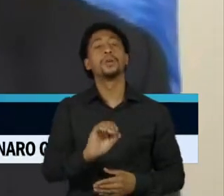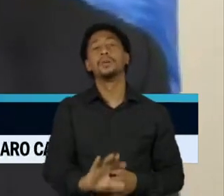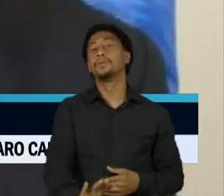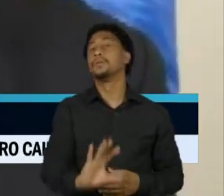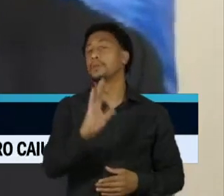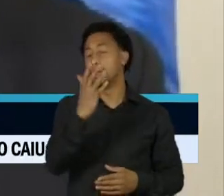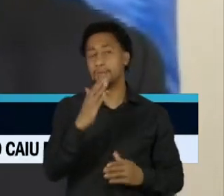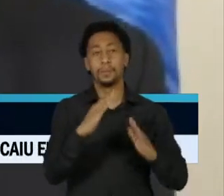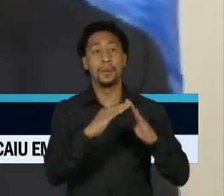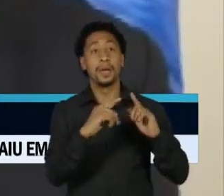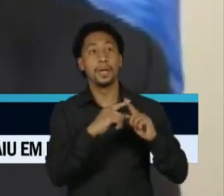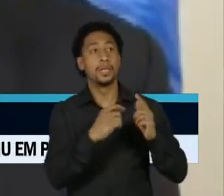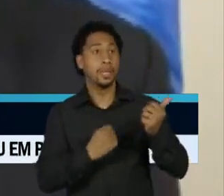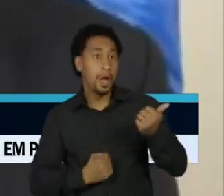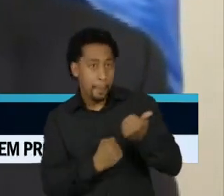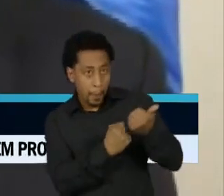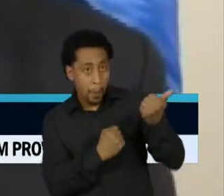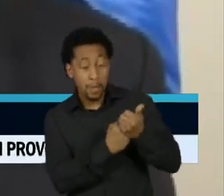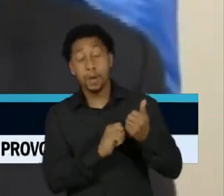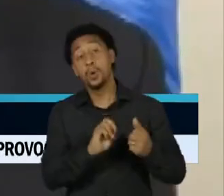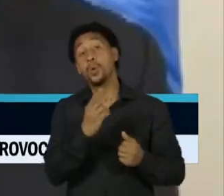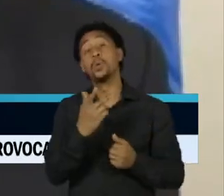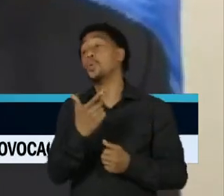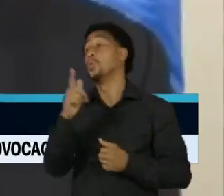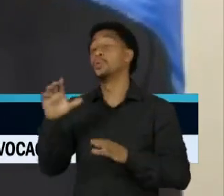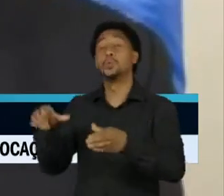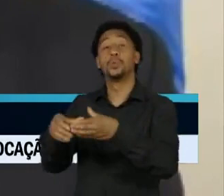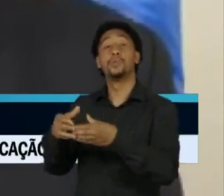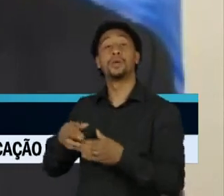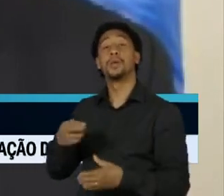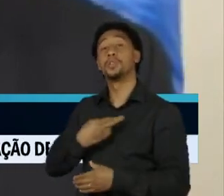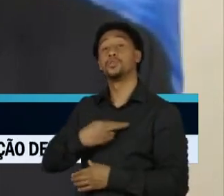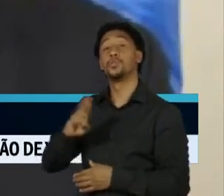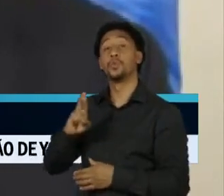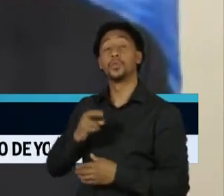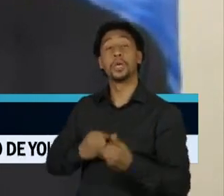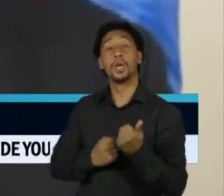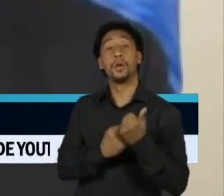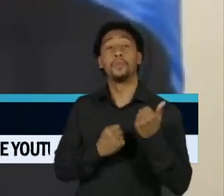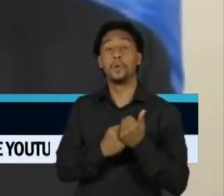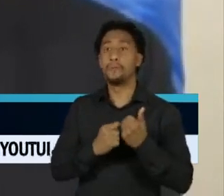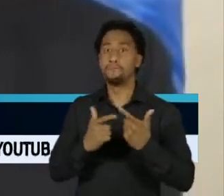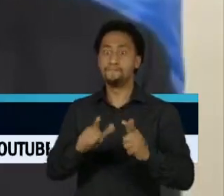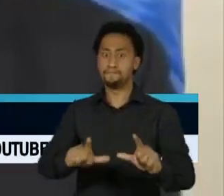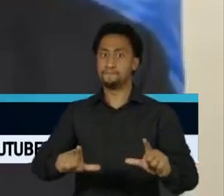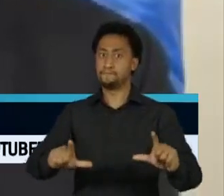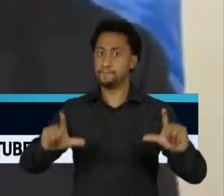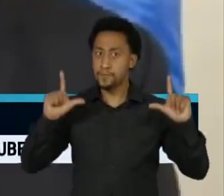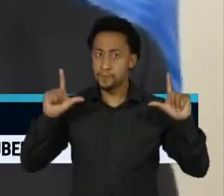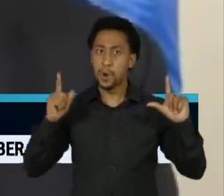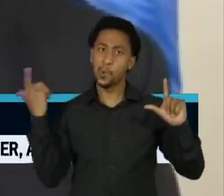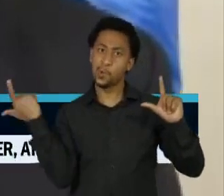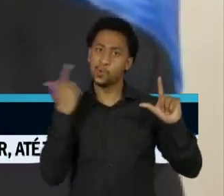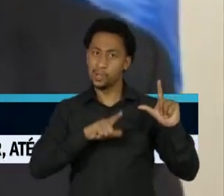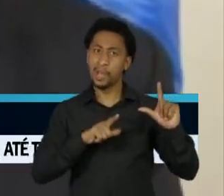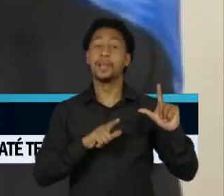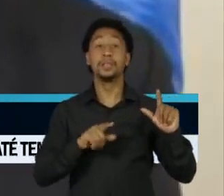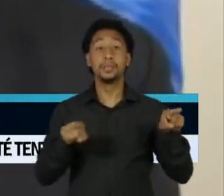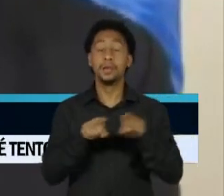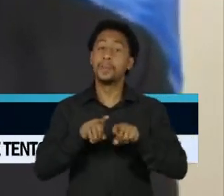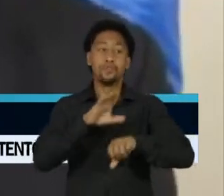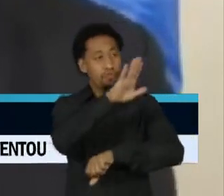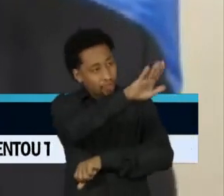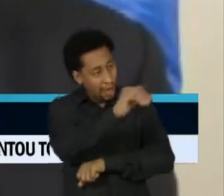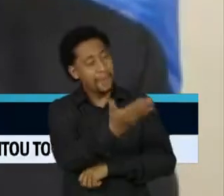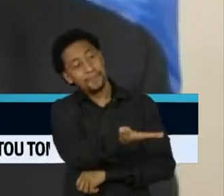alguma igreja, alguma entidade religiosa? Dão um destaque para aquele candidato, chamam o candidato para ler uma passagem